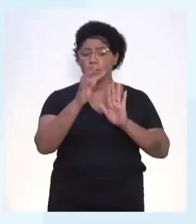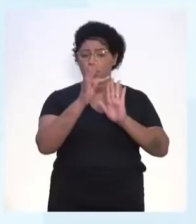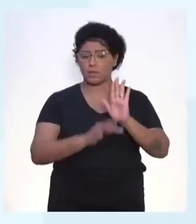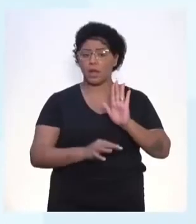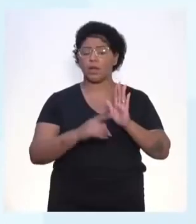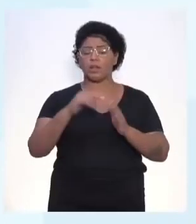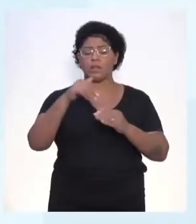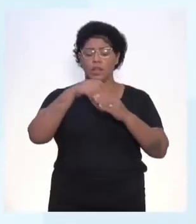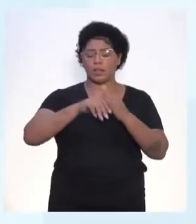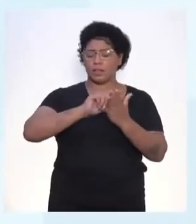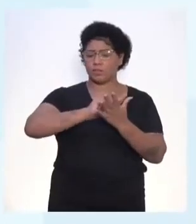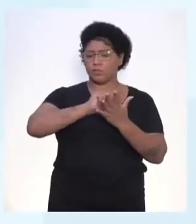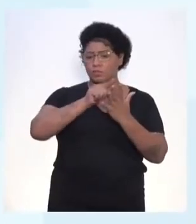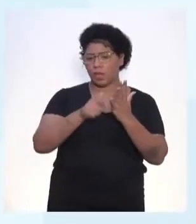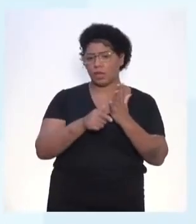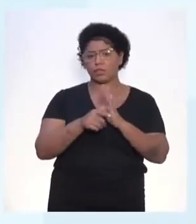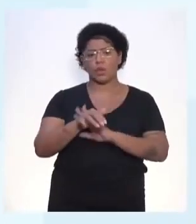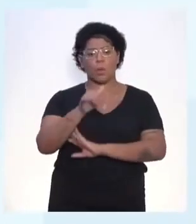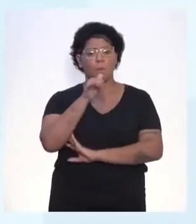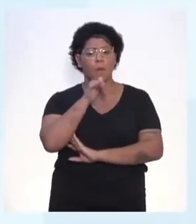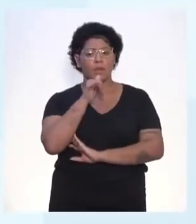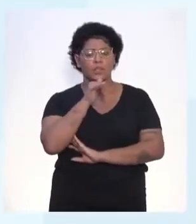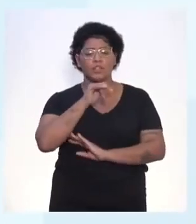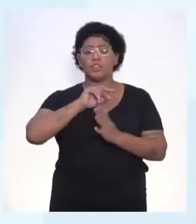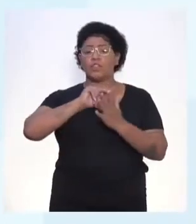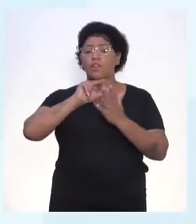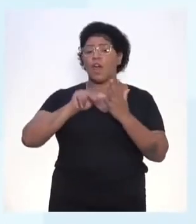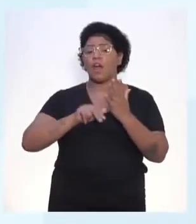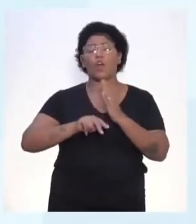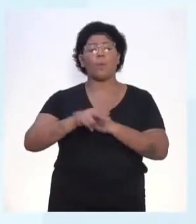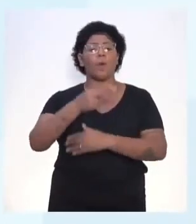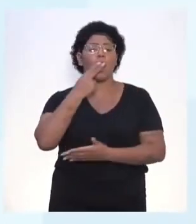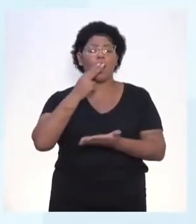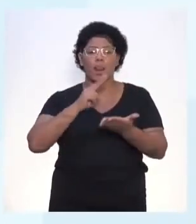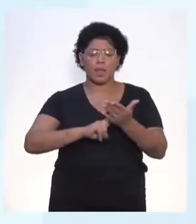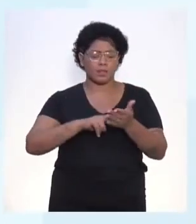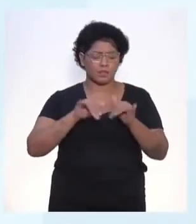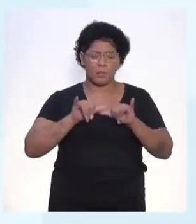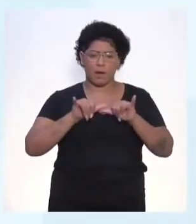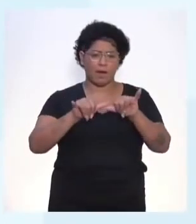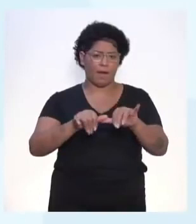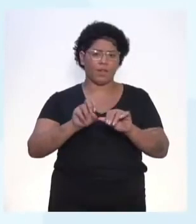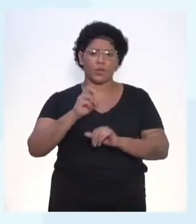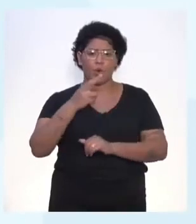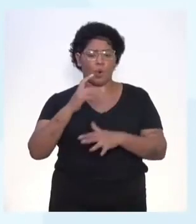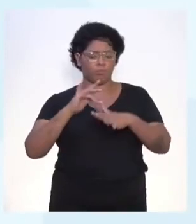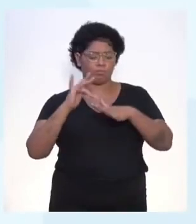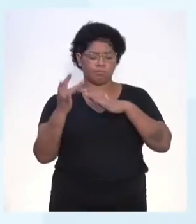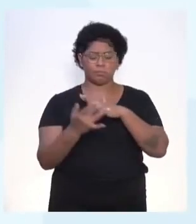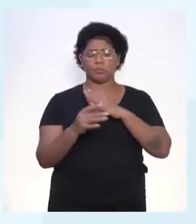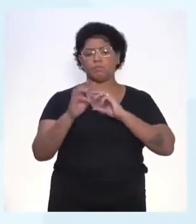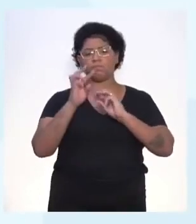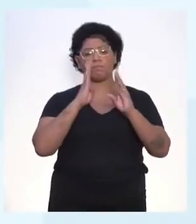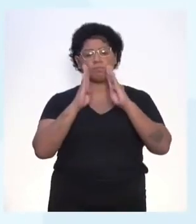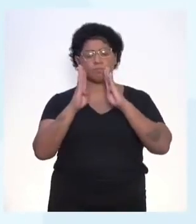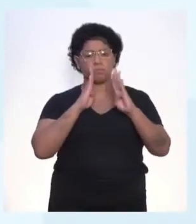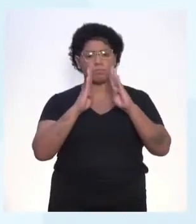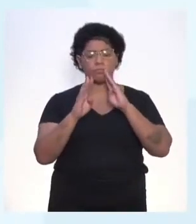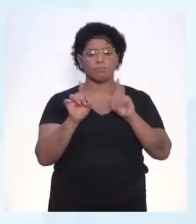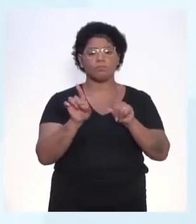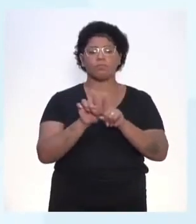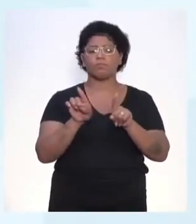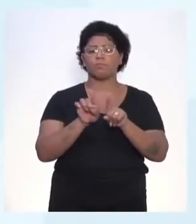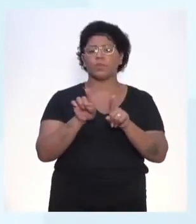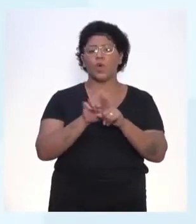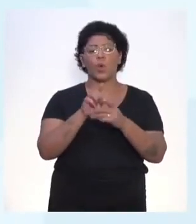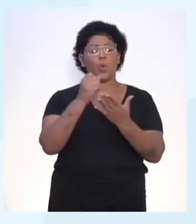gêneros textuais, como autorretrato, classificados, lista de compra, cardápios, perfil do Facebook, do Instagram, documento de identificação,